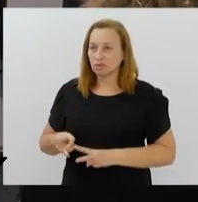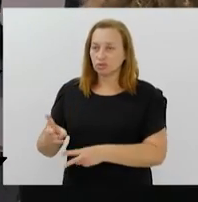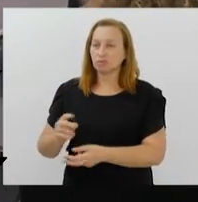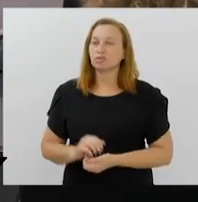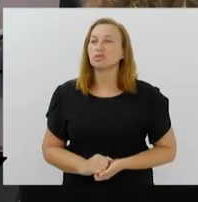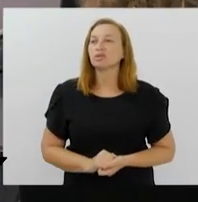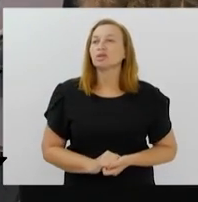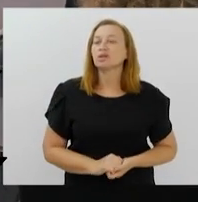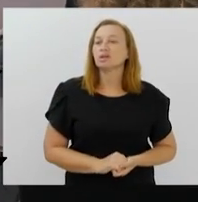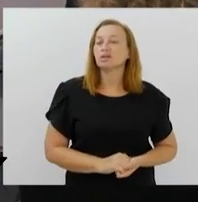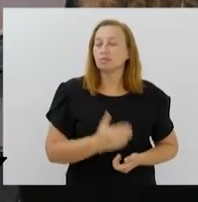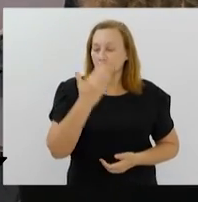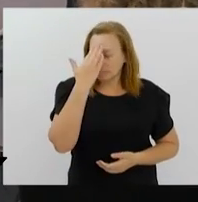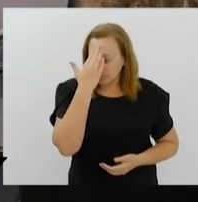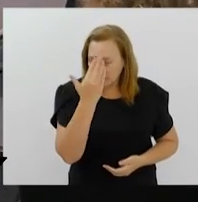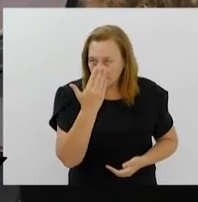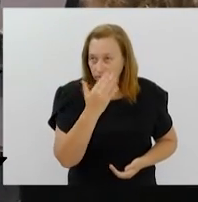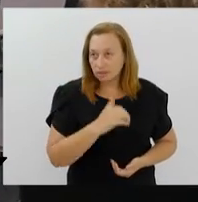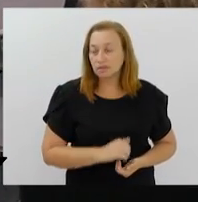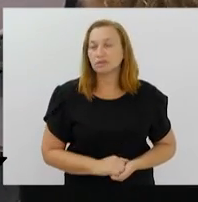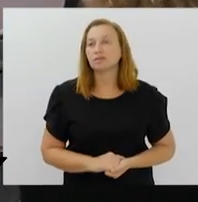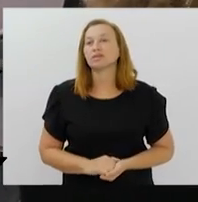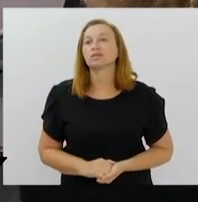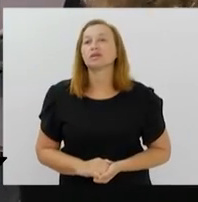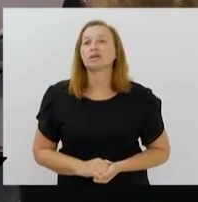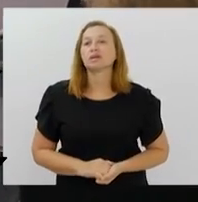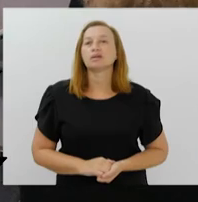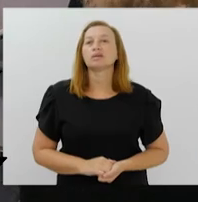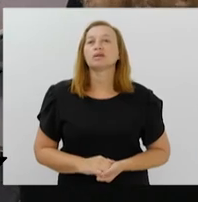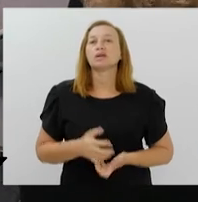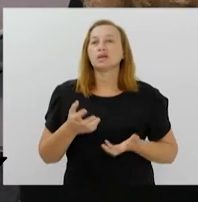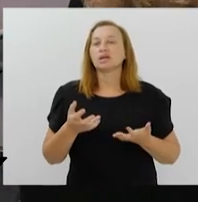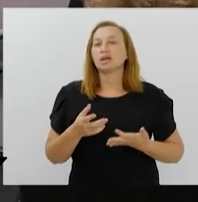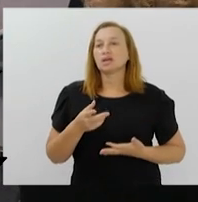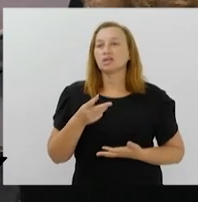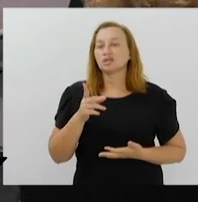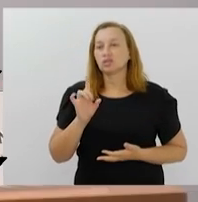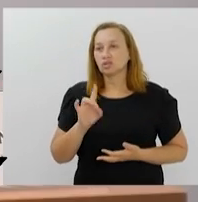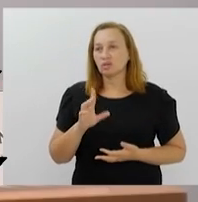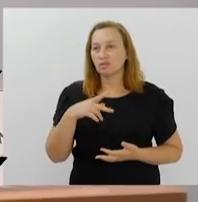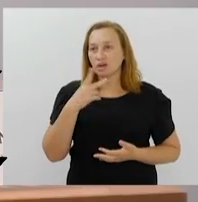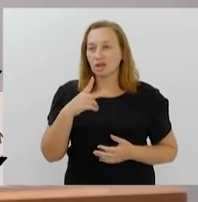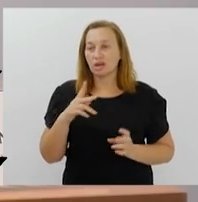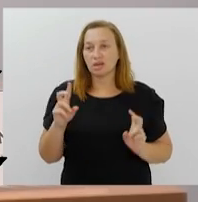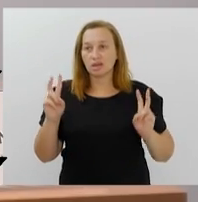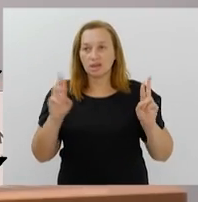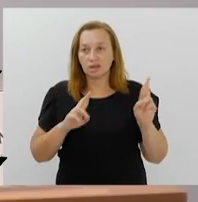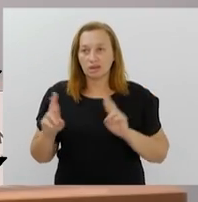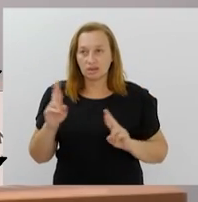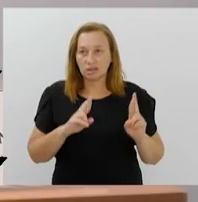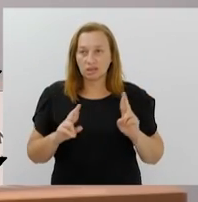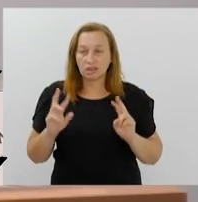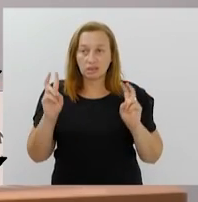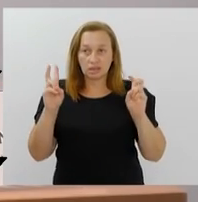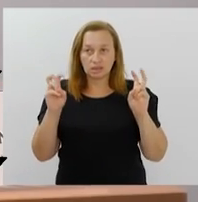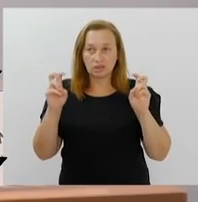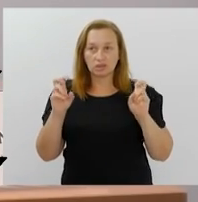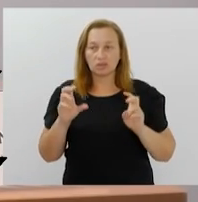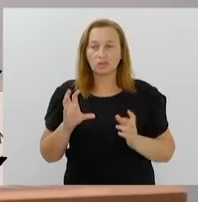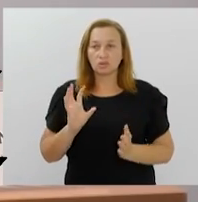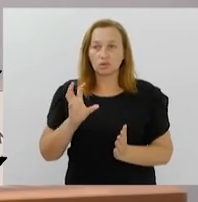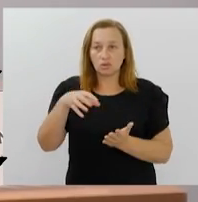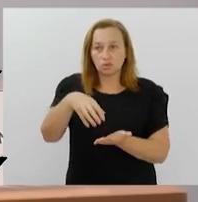continue Obrigado Deputado eh queria só fazer um parêntese aqui em relação a à essa questão do do núcleo de